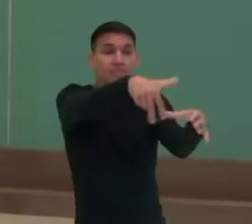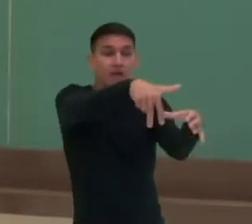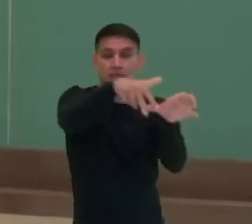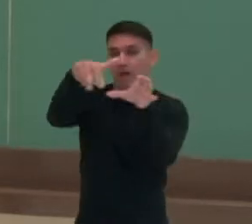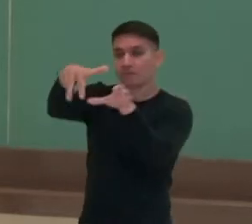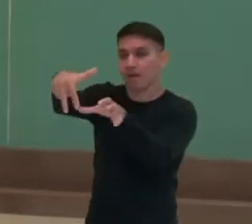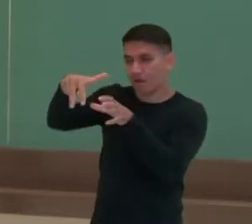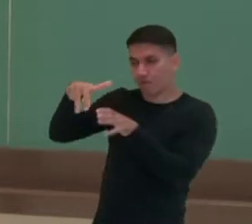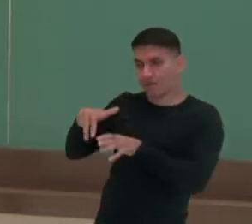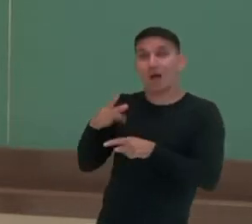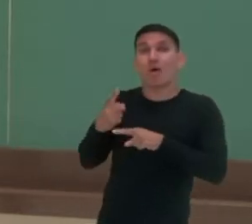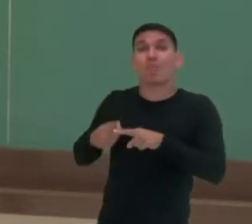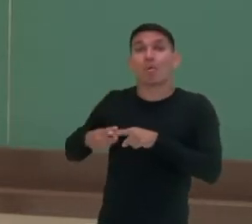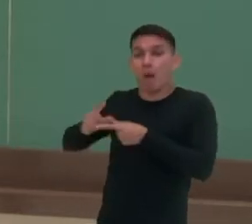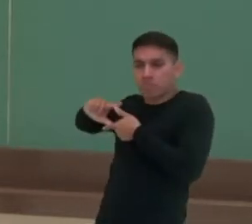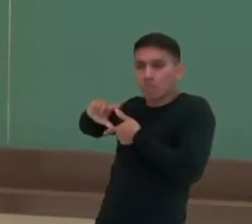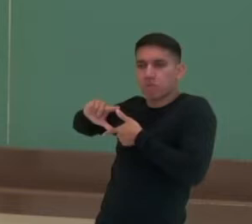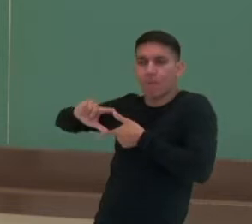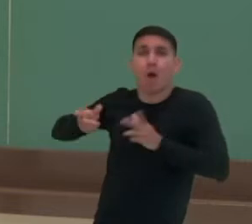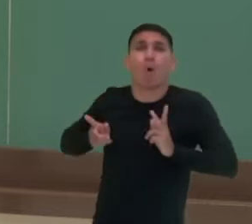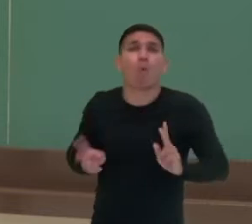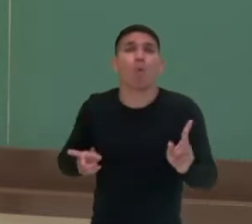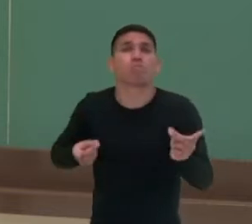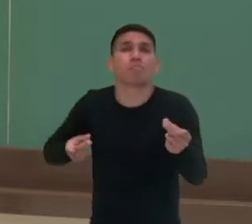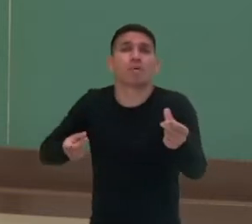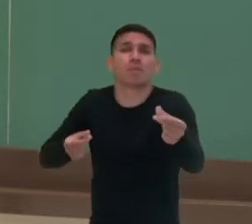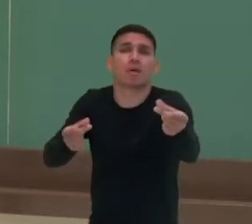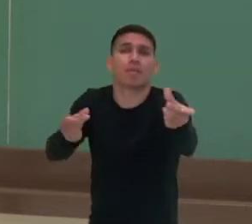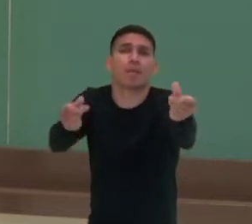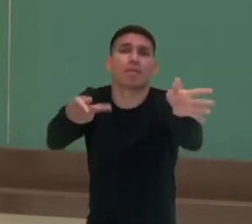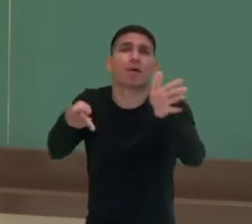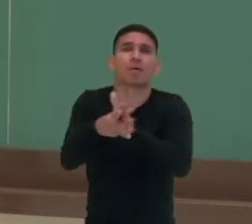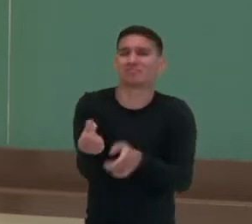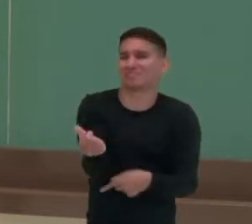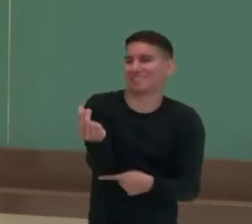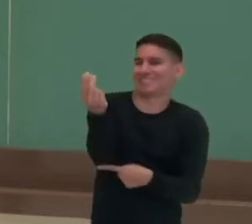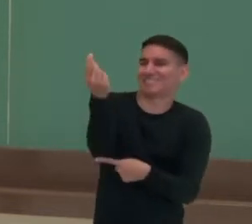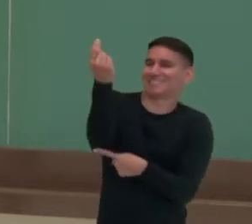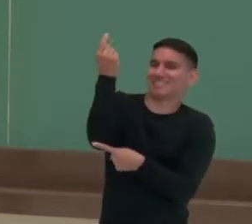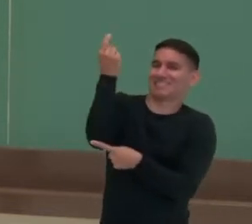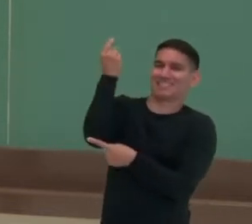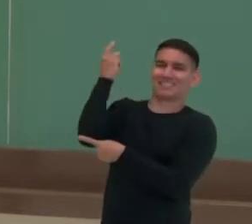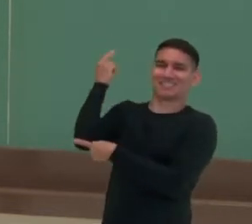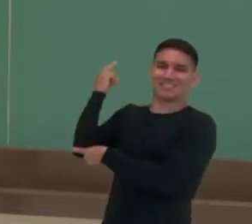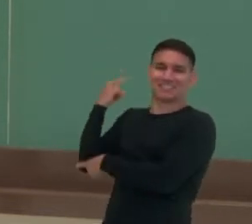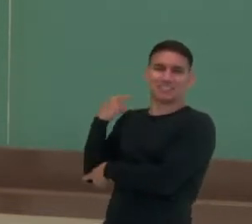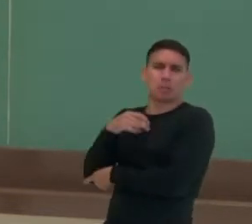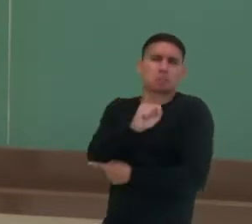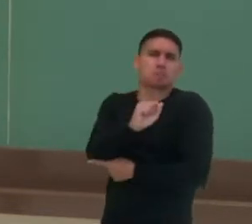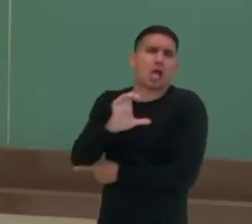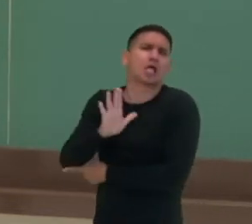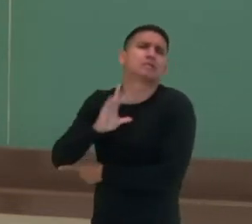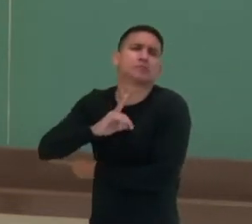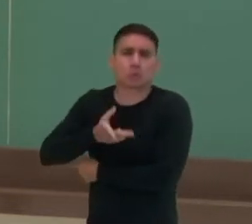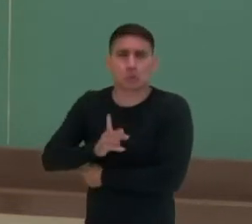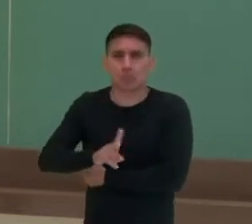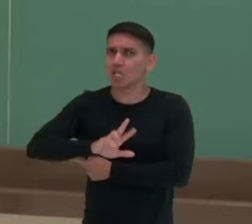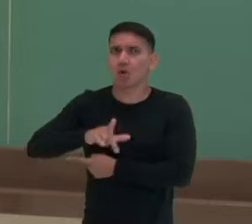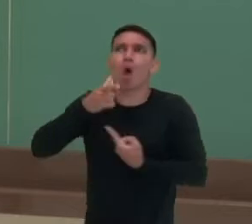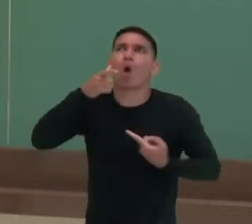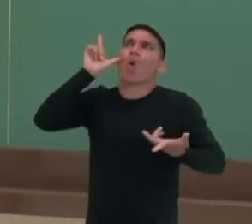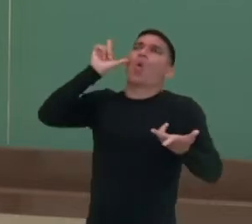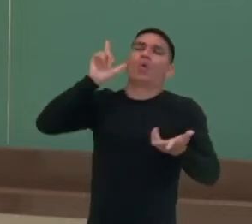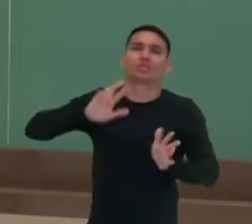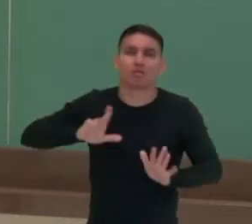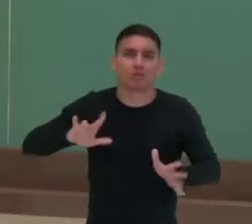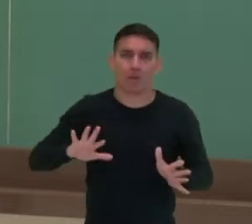a tradição de um povo que, vem de séculos, não de ontem.